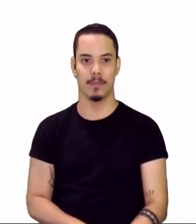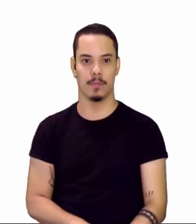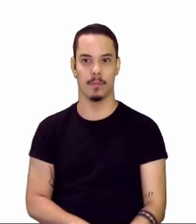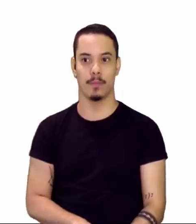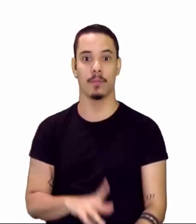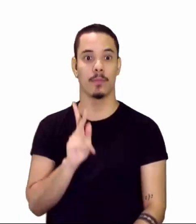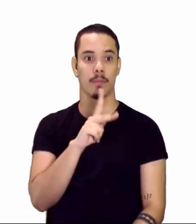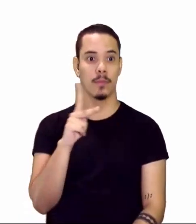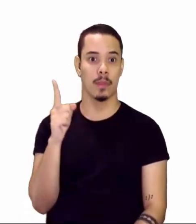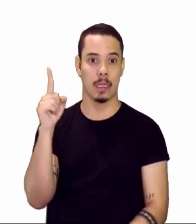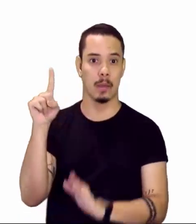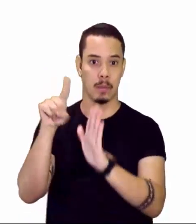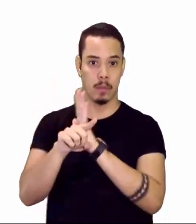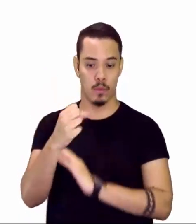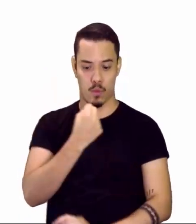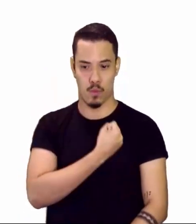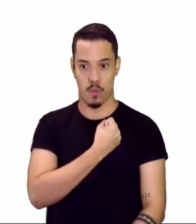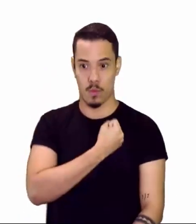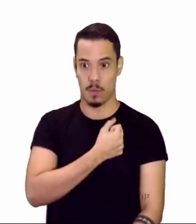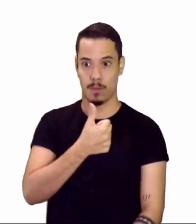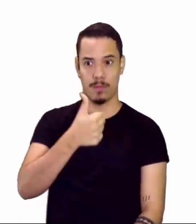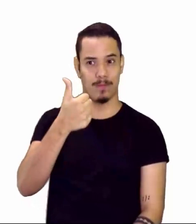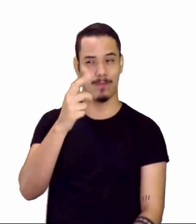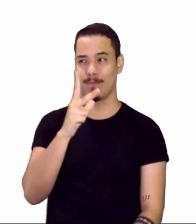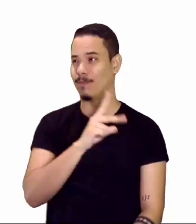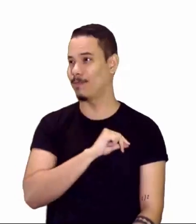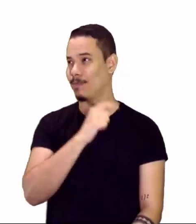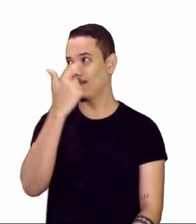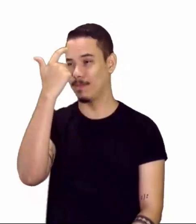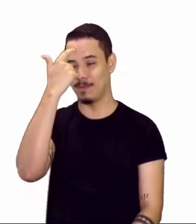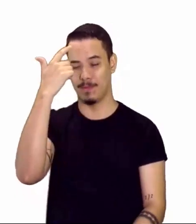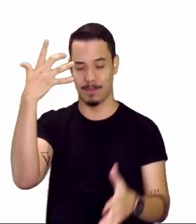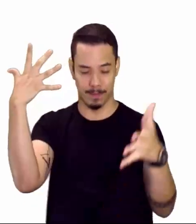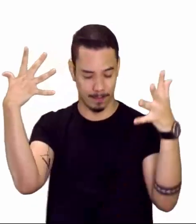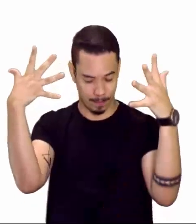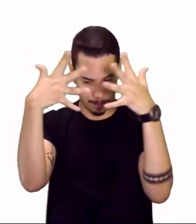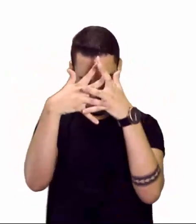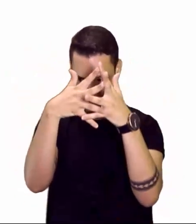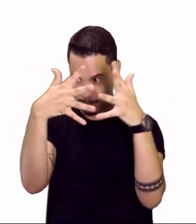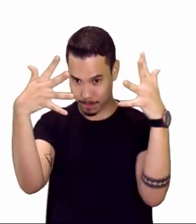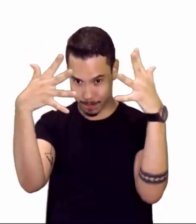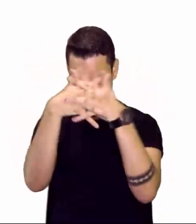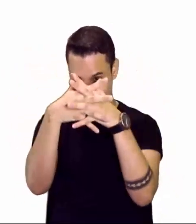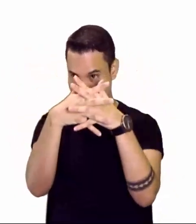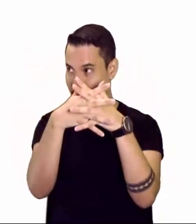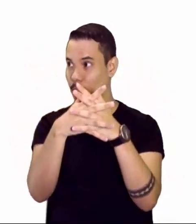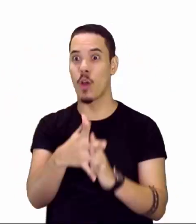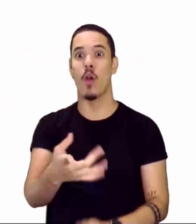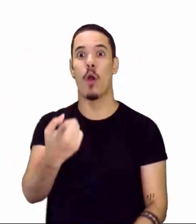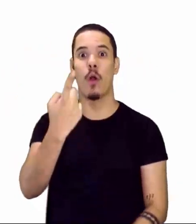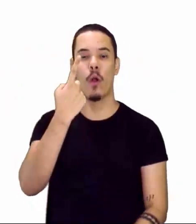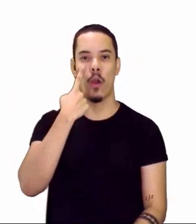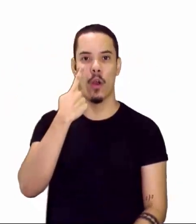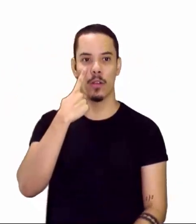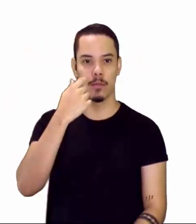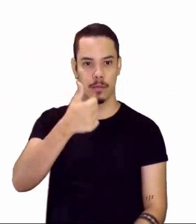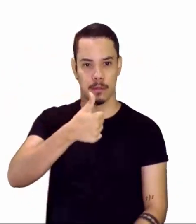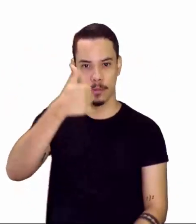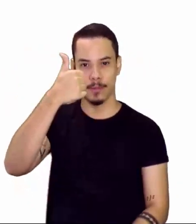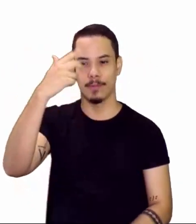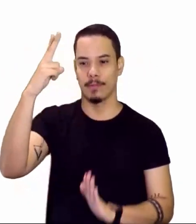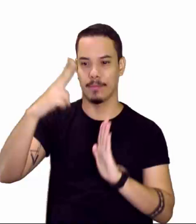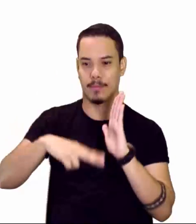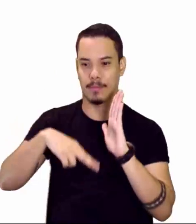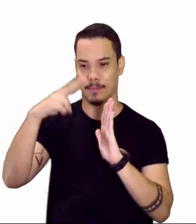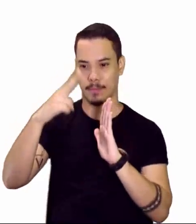Professora, essa questão número 1, nossa, deu um nó na minha cuca. Ó, pessoal, primeiramente,